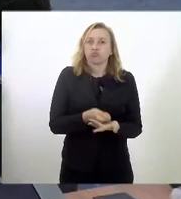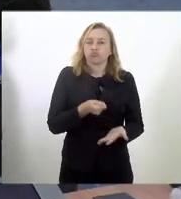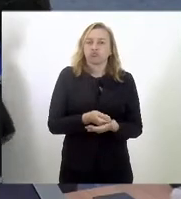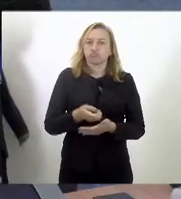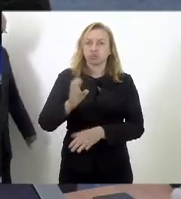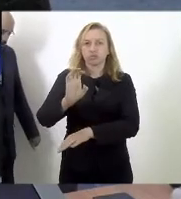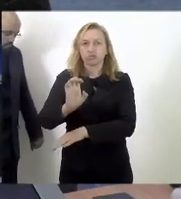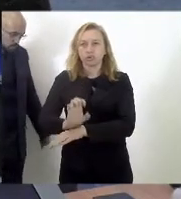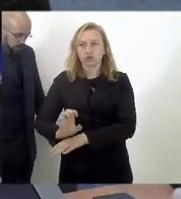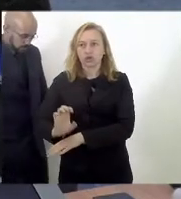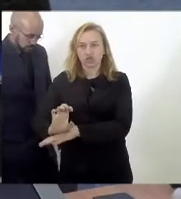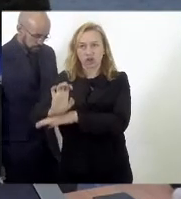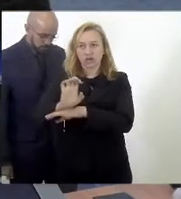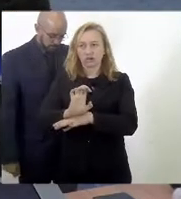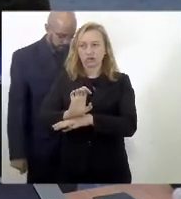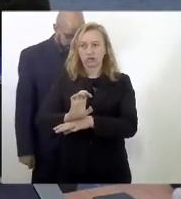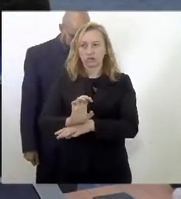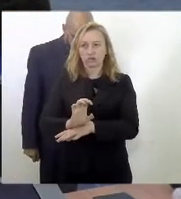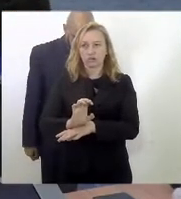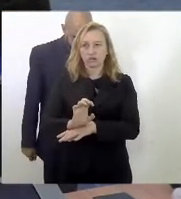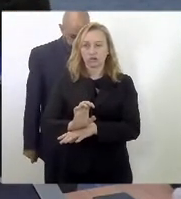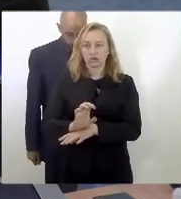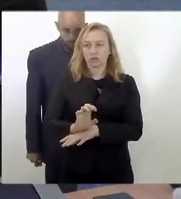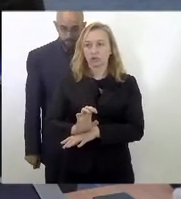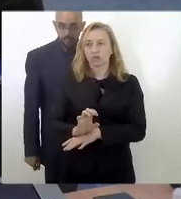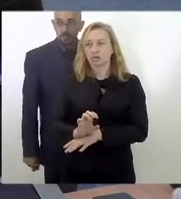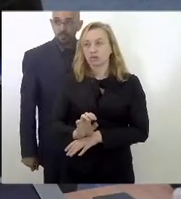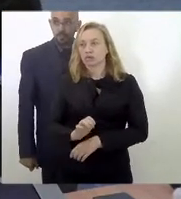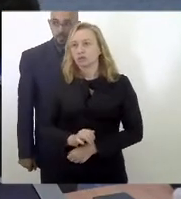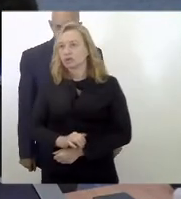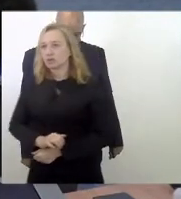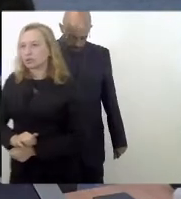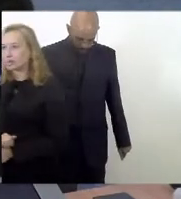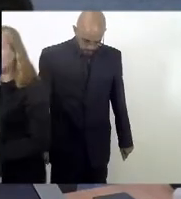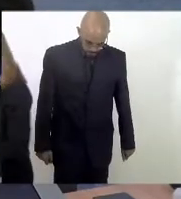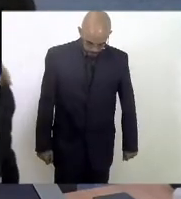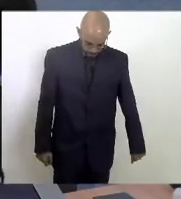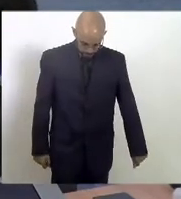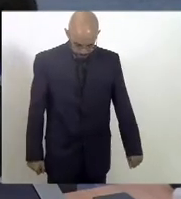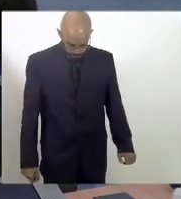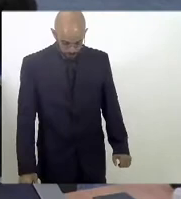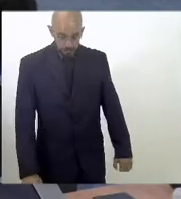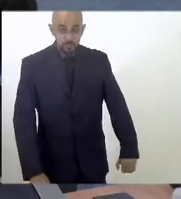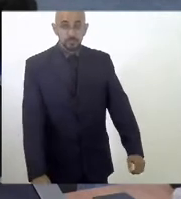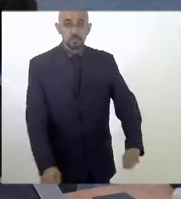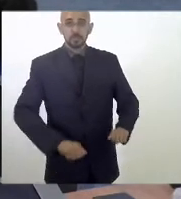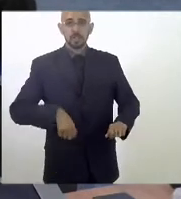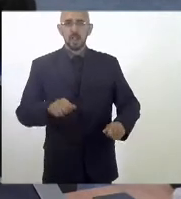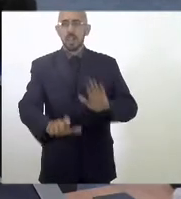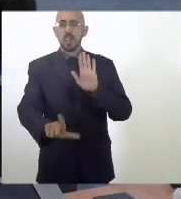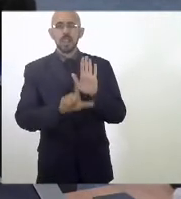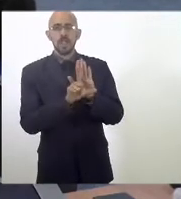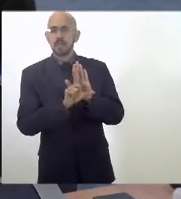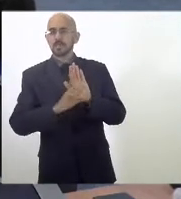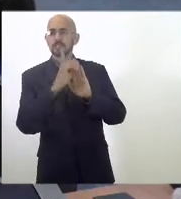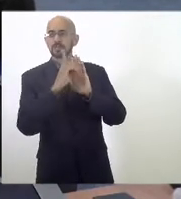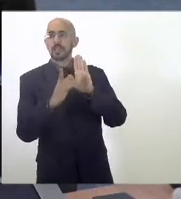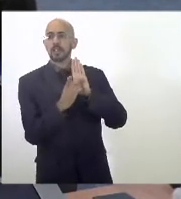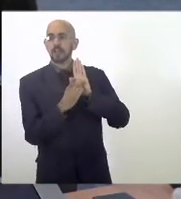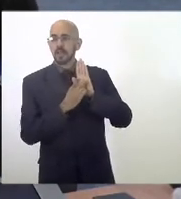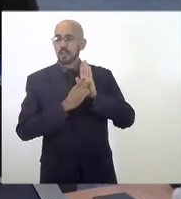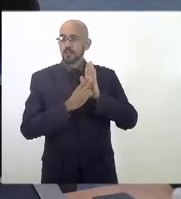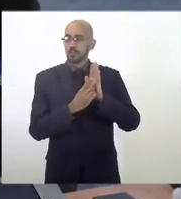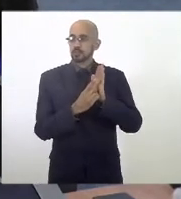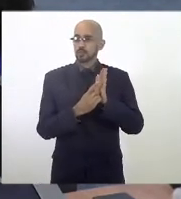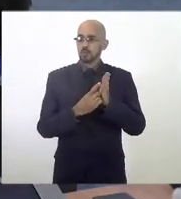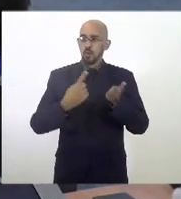estados publicassem todos os seus dispositivos de benefícios, quer sejam as leis, decretos, convênios, e